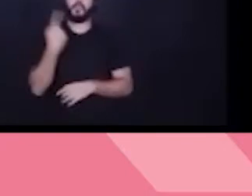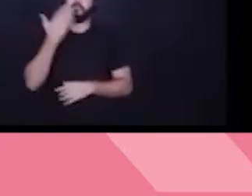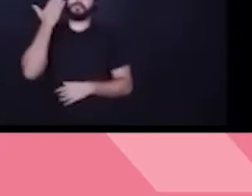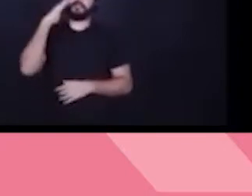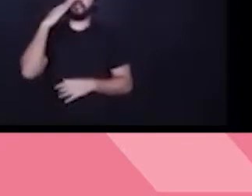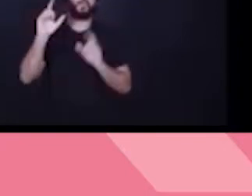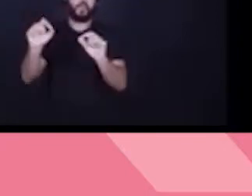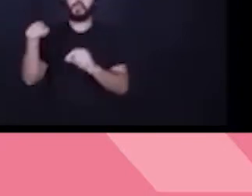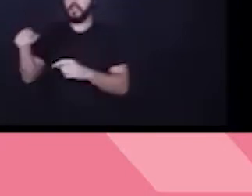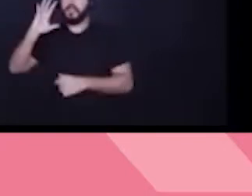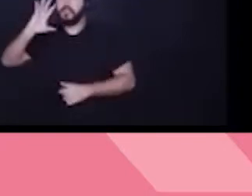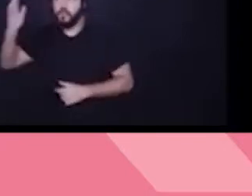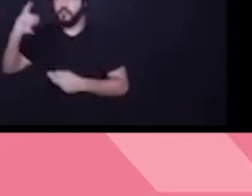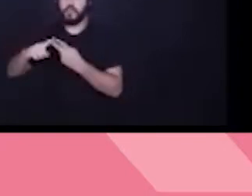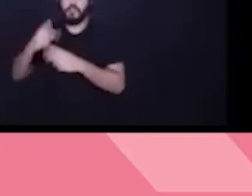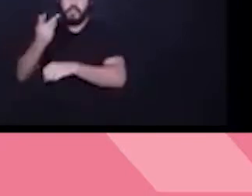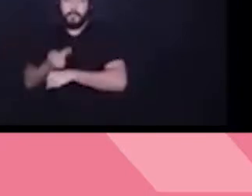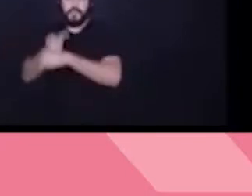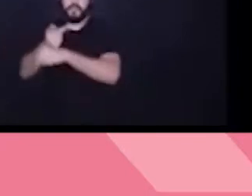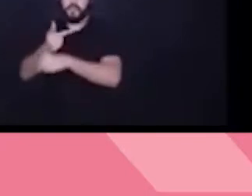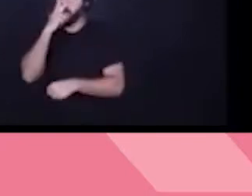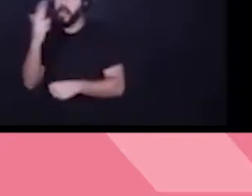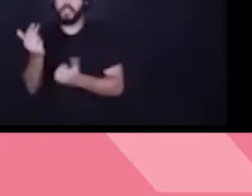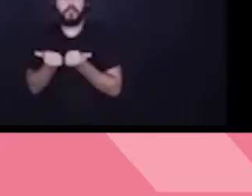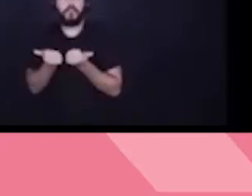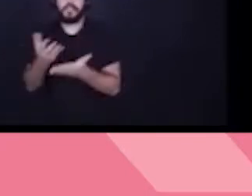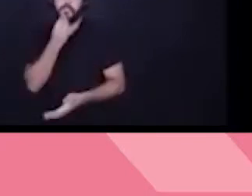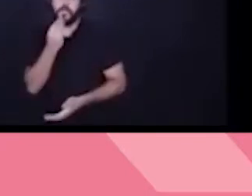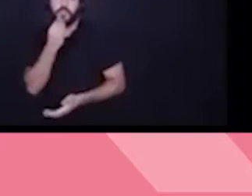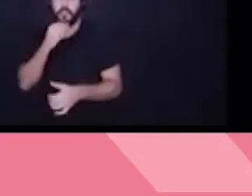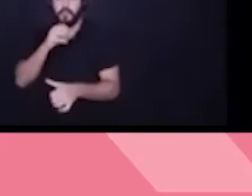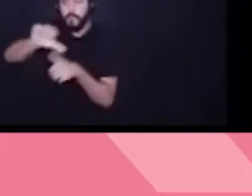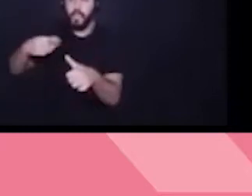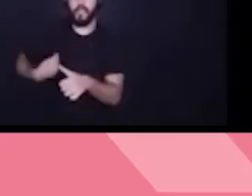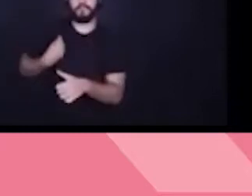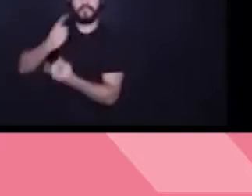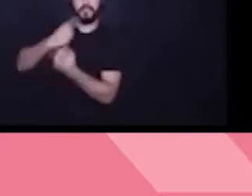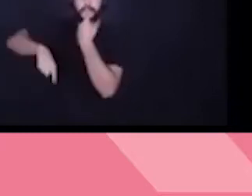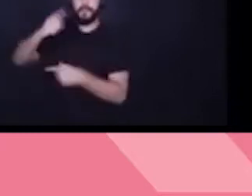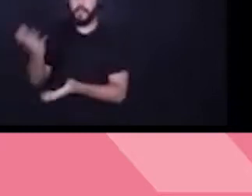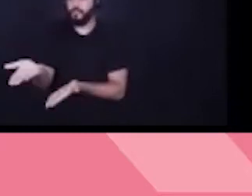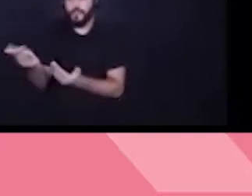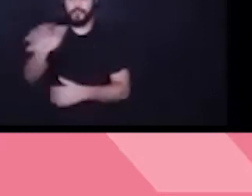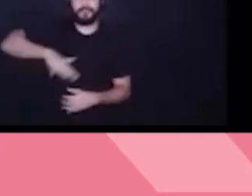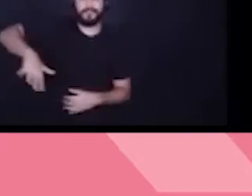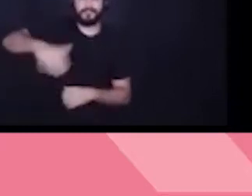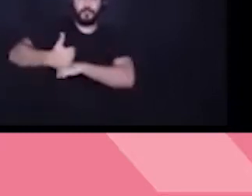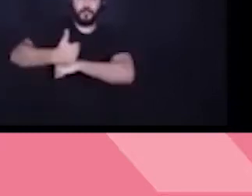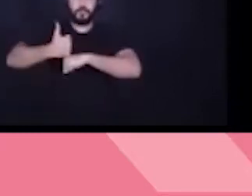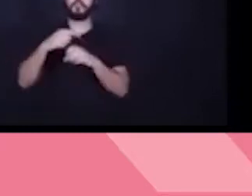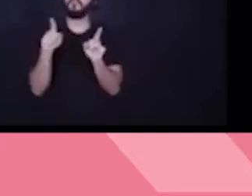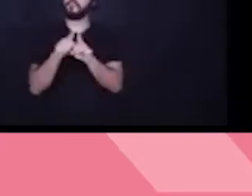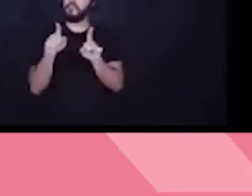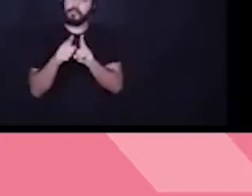essas soluções e esse prêmio dá oportunidade para a mudança de vidas de muitas pessoas, de jovens profissionais, mas